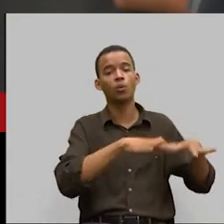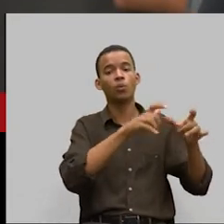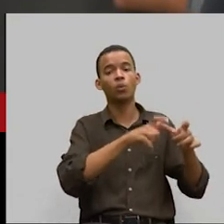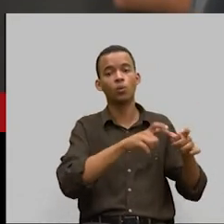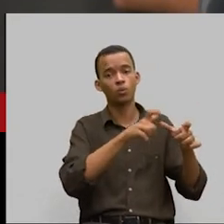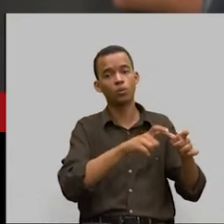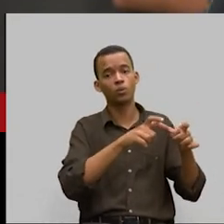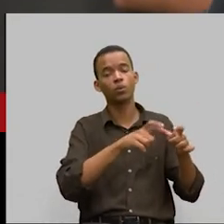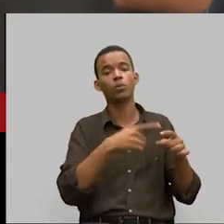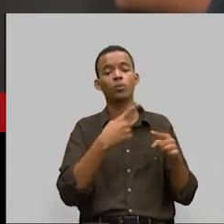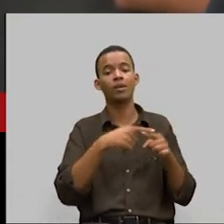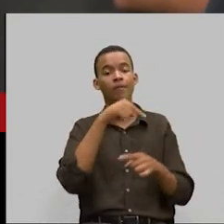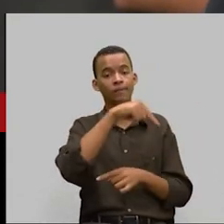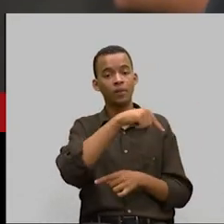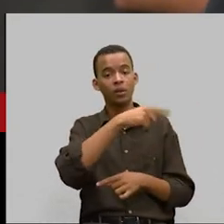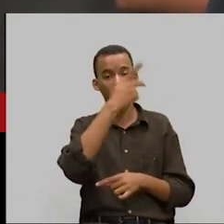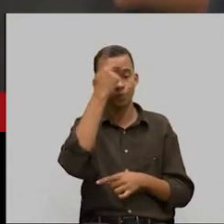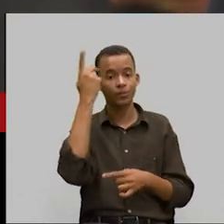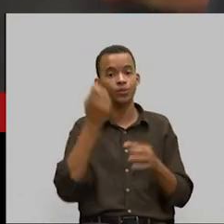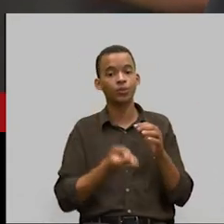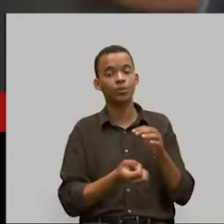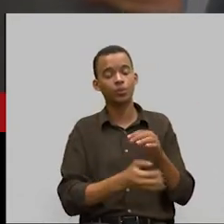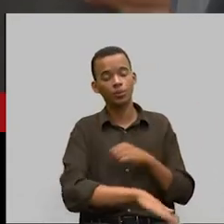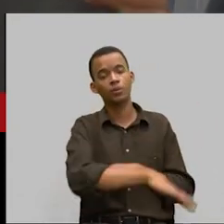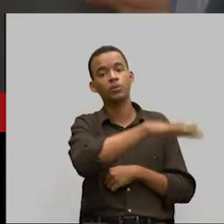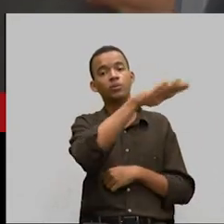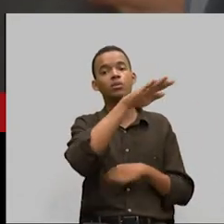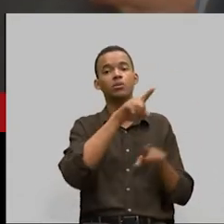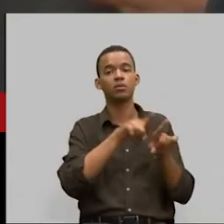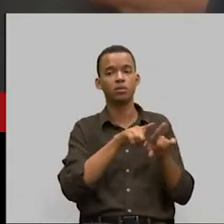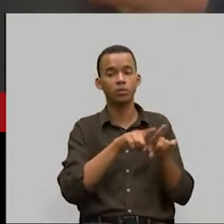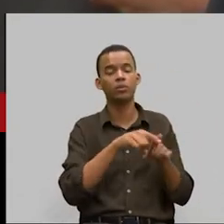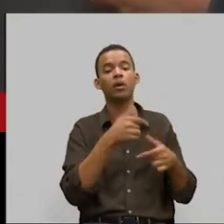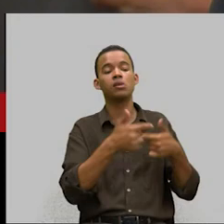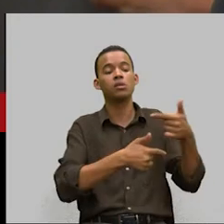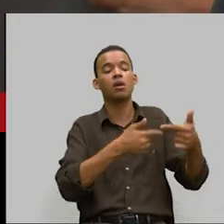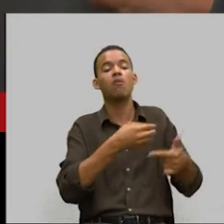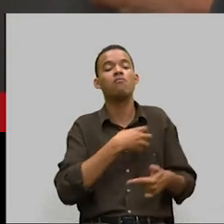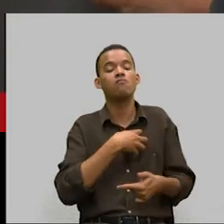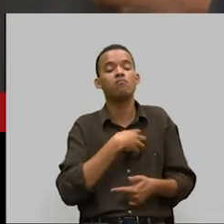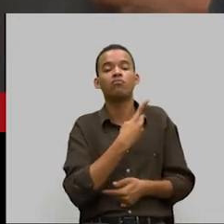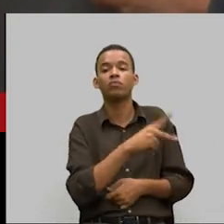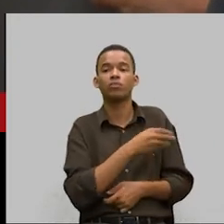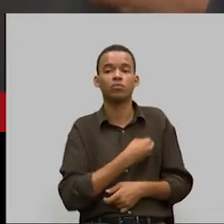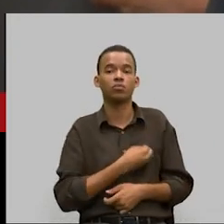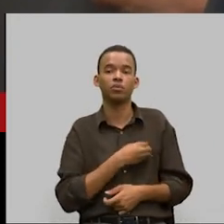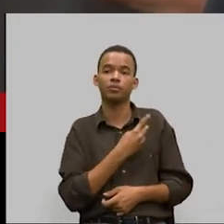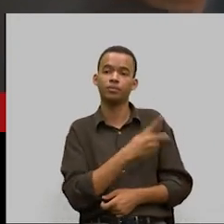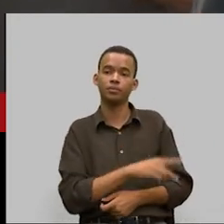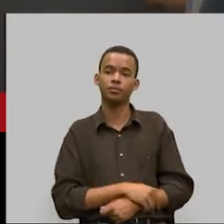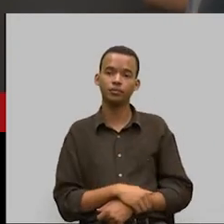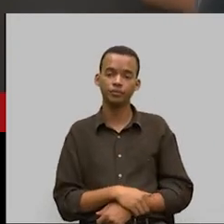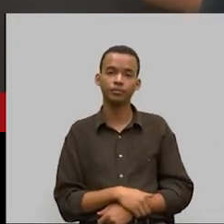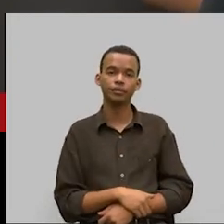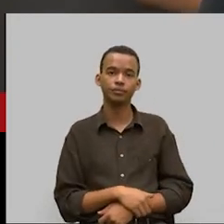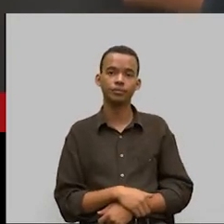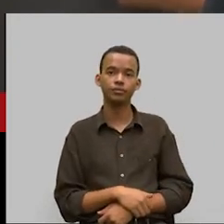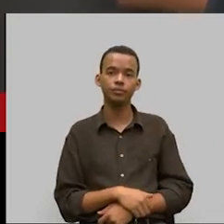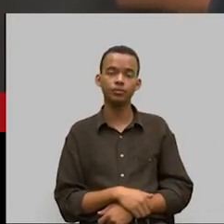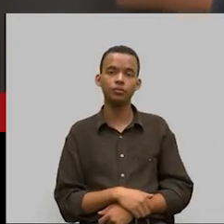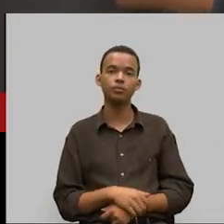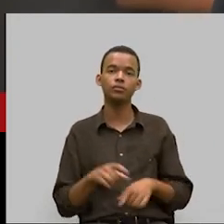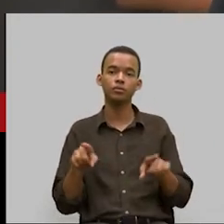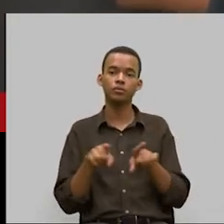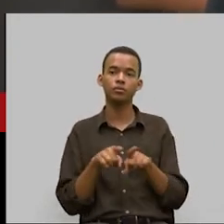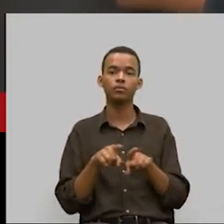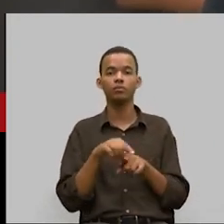modo de viver e no seu modo de trabalhar não é não é eh e a outra questão é a